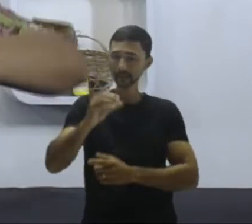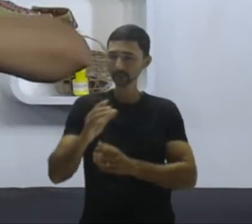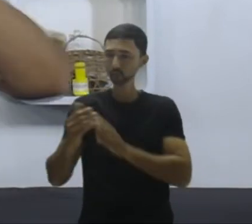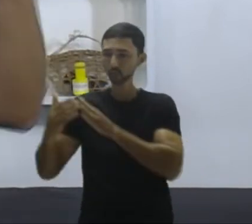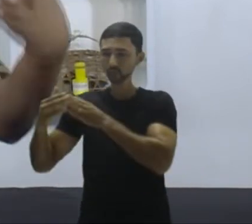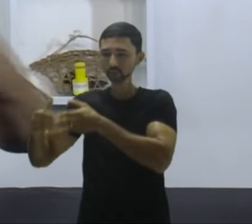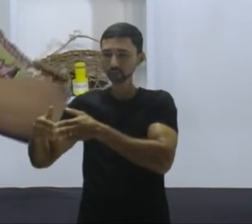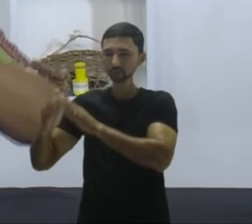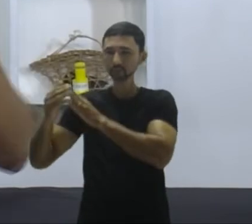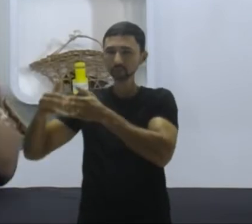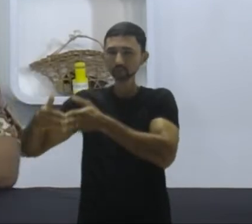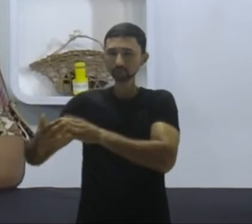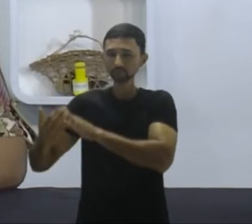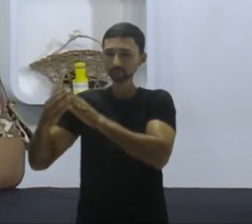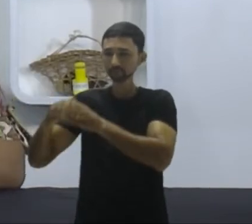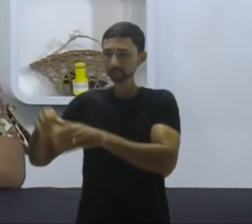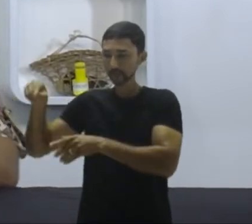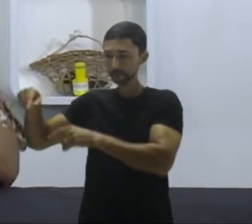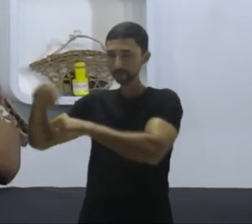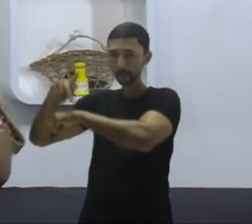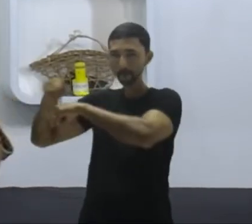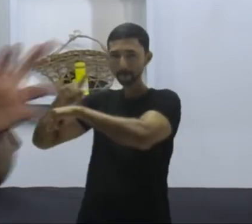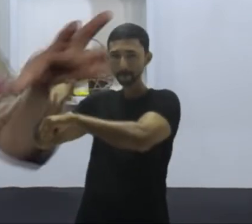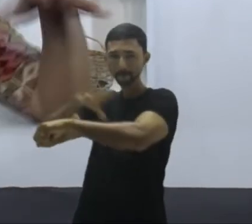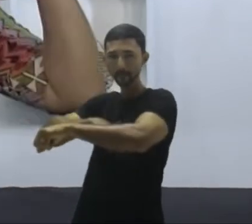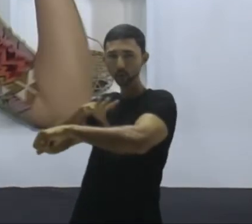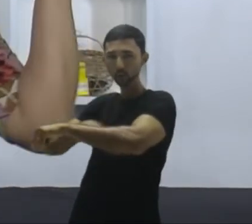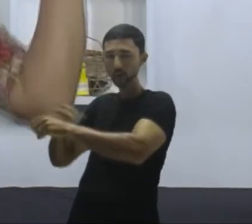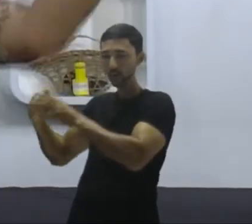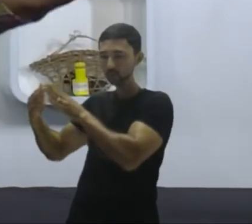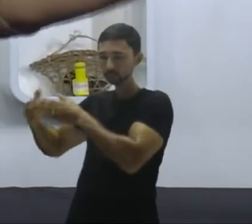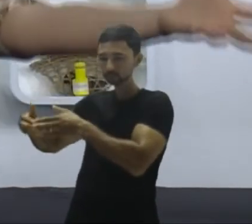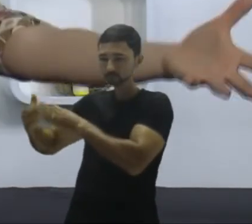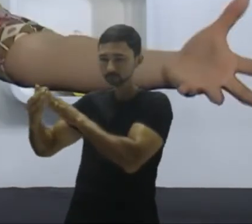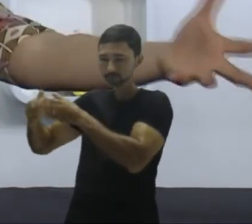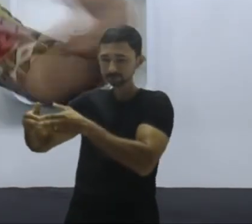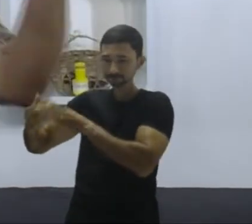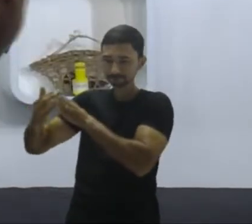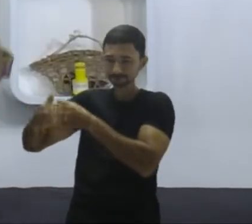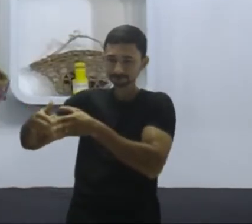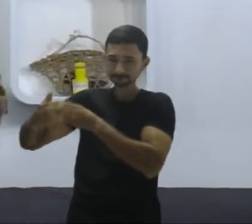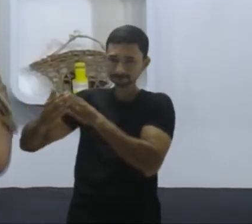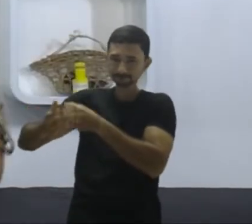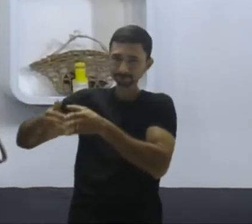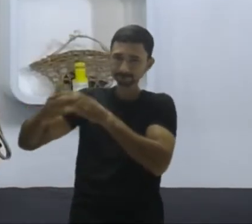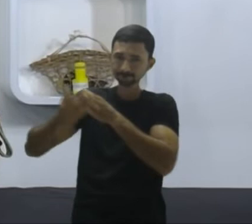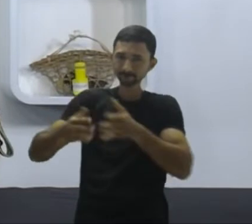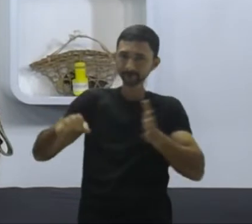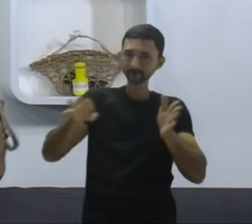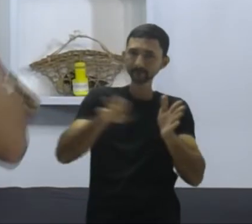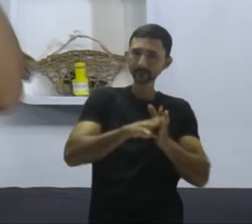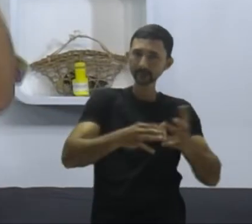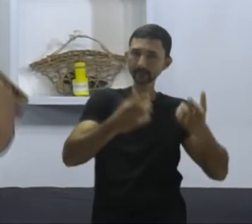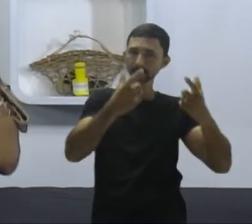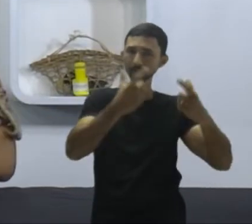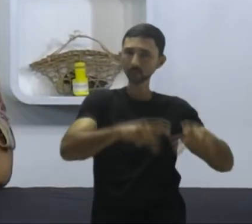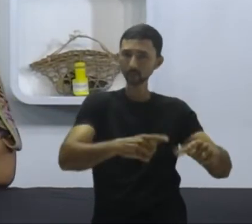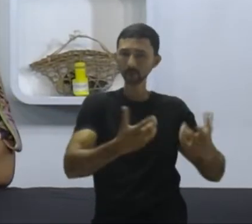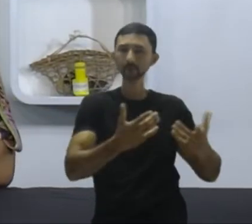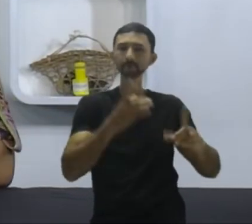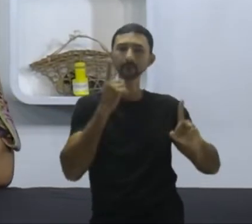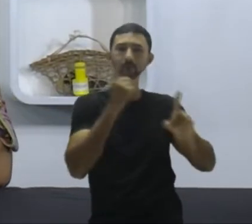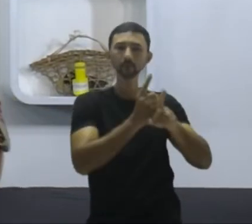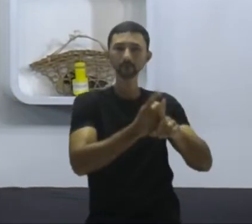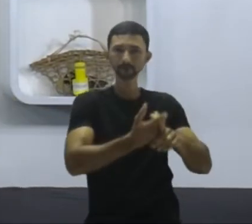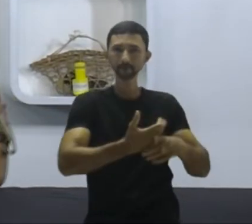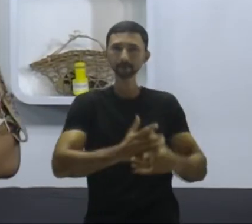Em que ele vai enfrentar diversos obstáculos. Ele vai enfrentar deuses para poder alcançar o seu